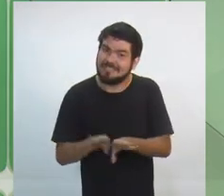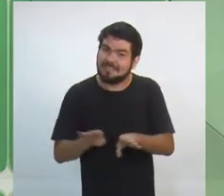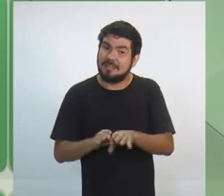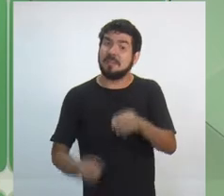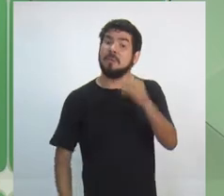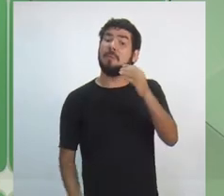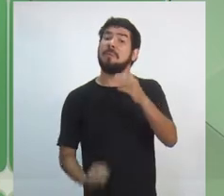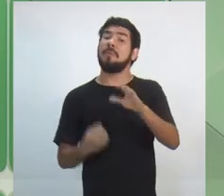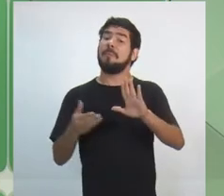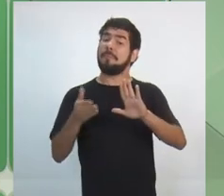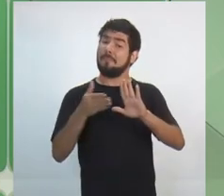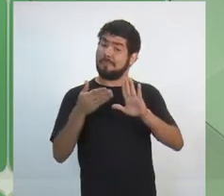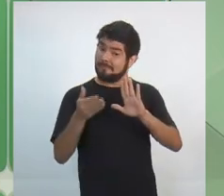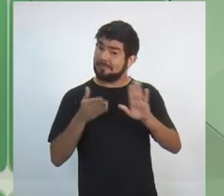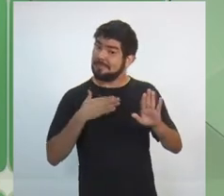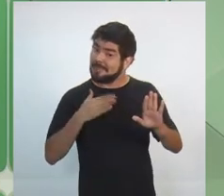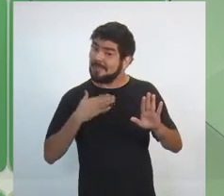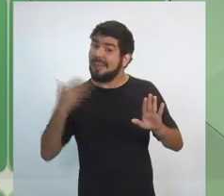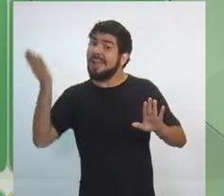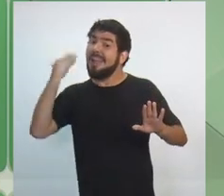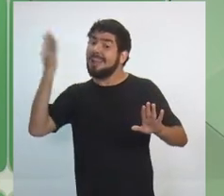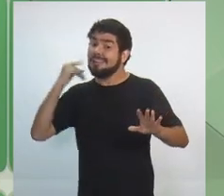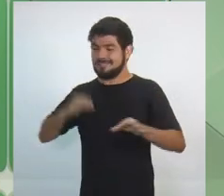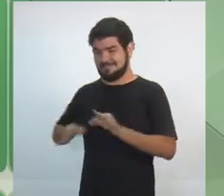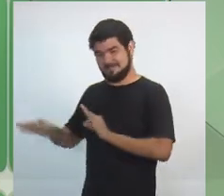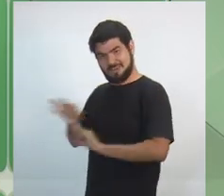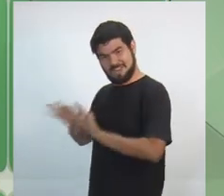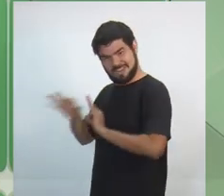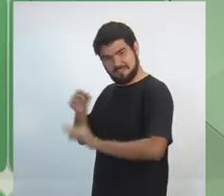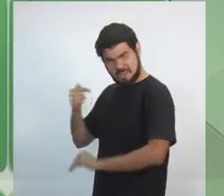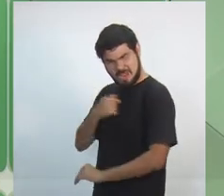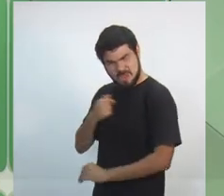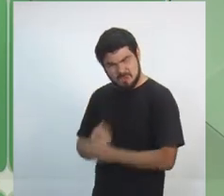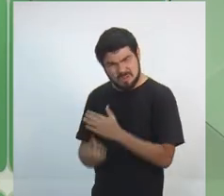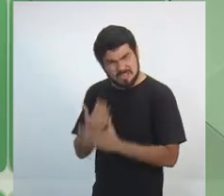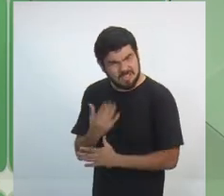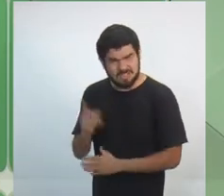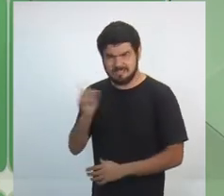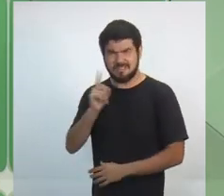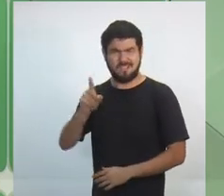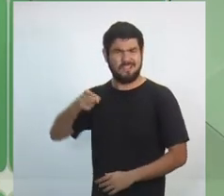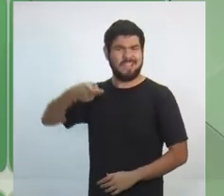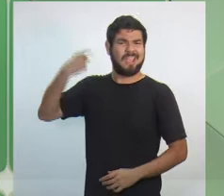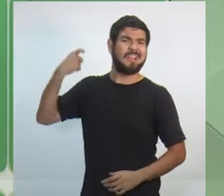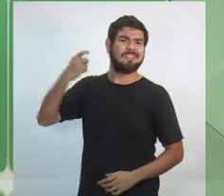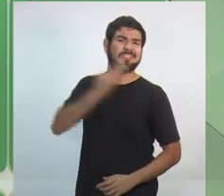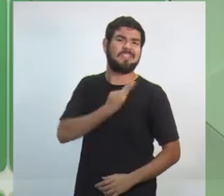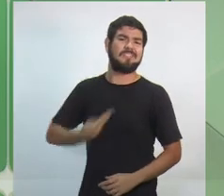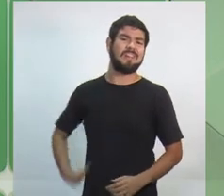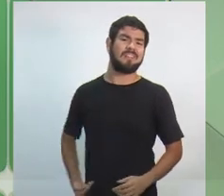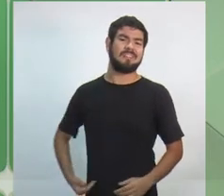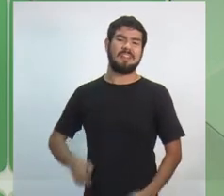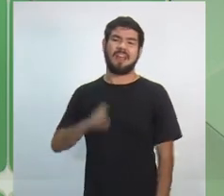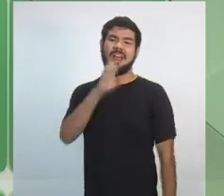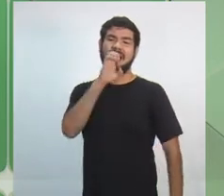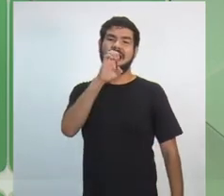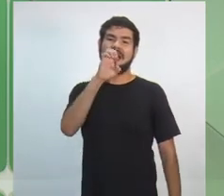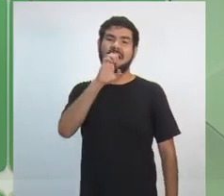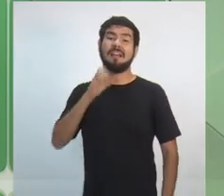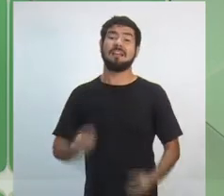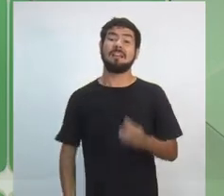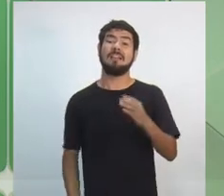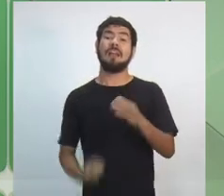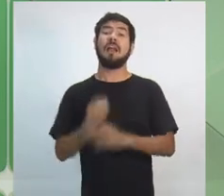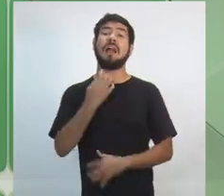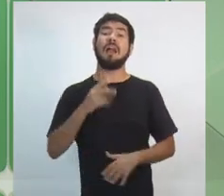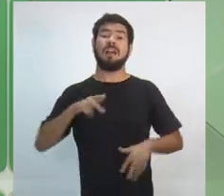reativar, que foi esquecido, é um programa que não foi criado por mim, foi criado pelo ex-governador Eduardo Braga, que é o Jovem Cidadão. Vamos